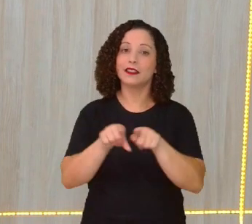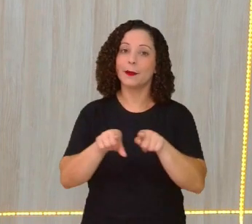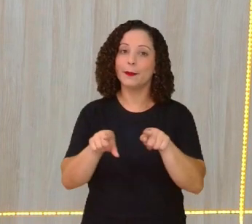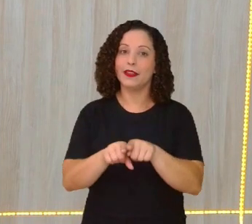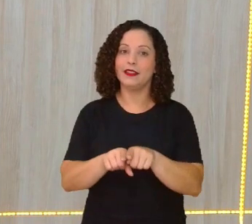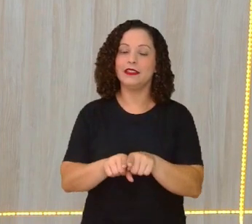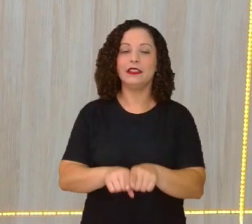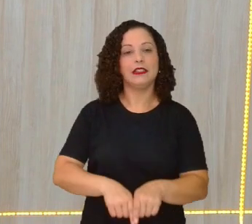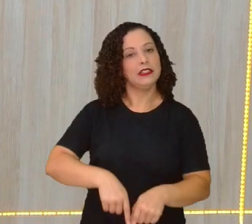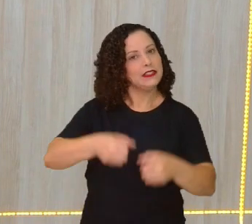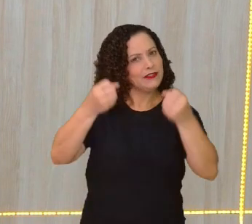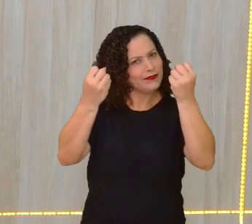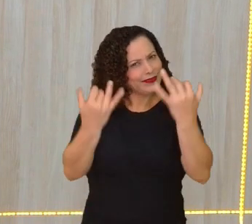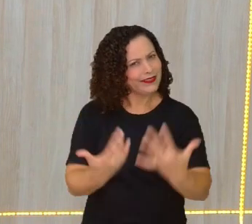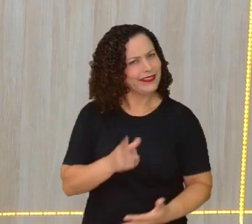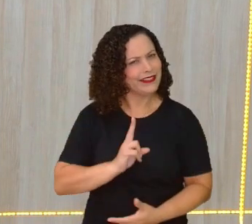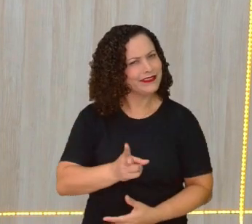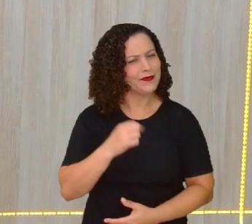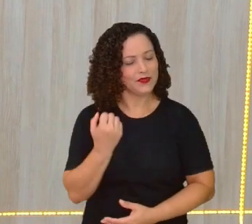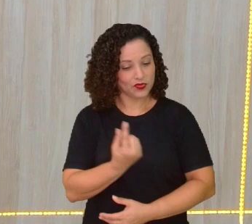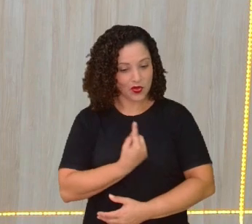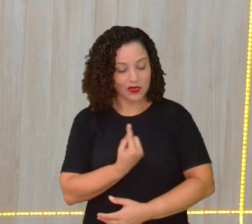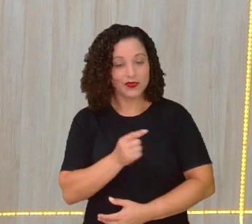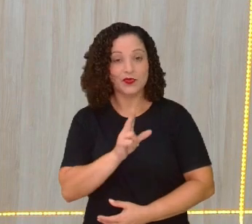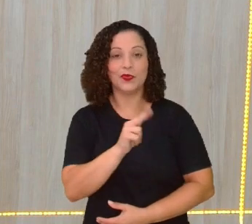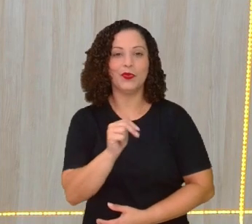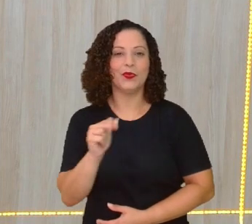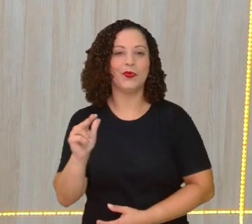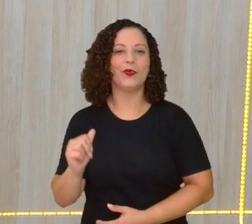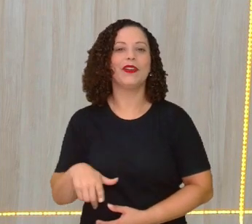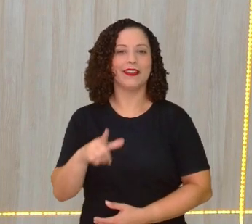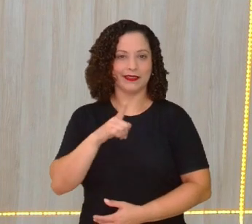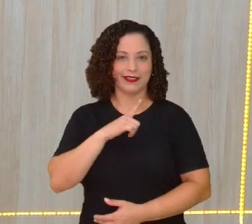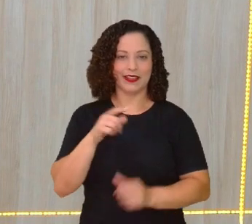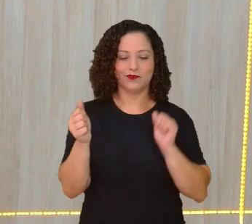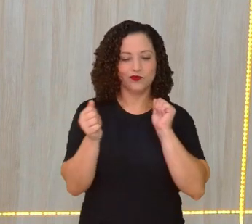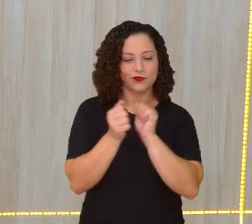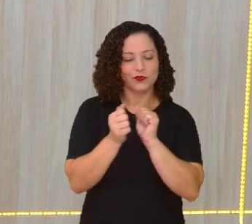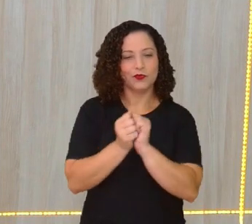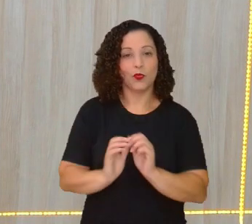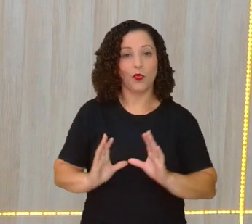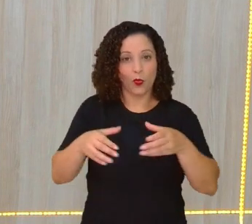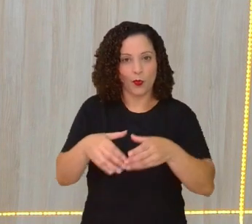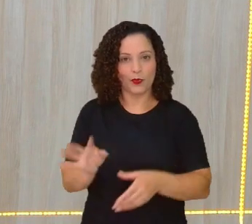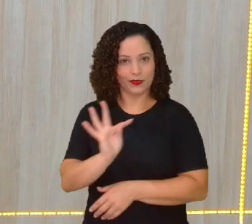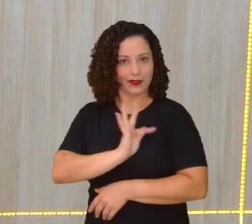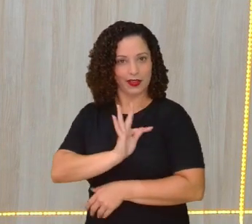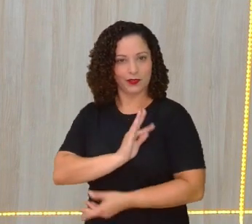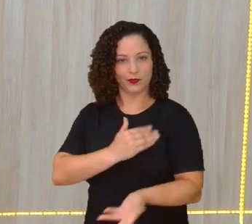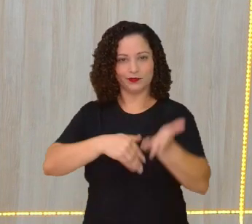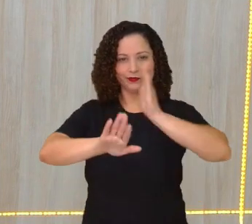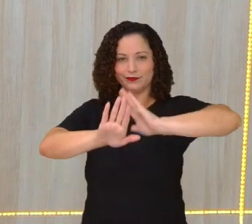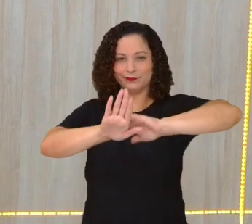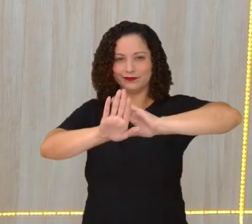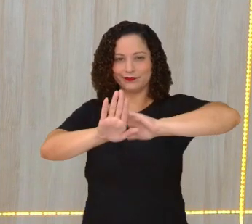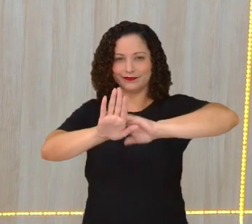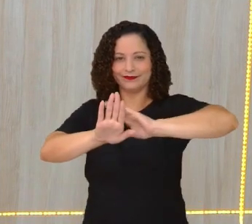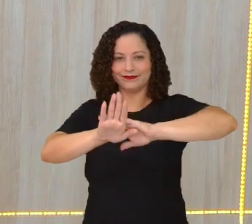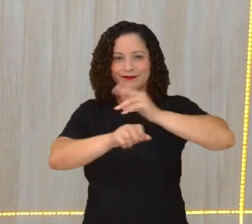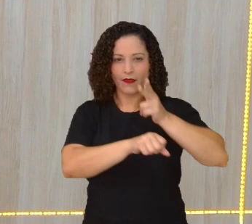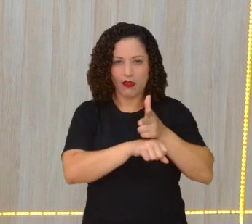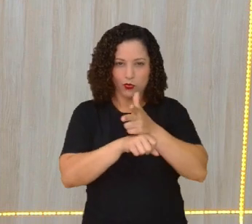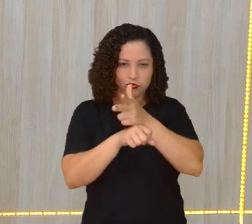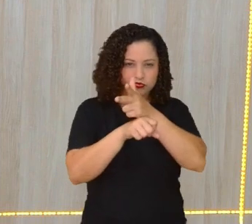nunca sozinha, sempre muito bem acompanhada. Eu tenho comigo a produção, Cleiton e Isadora, que está